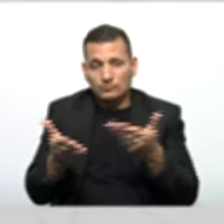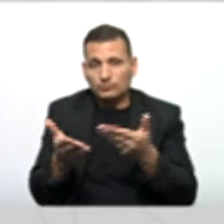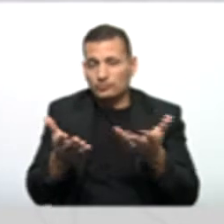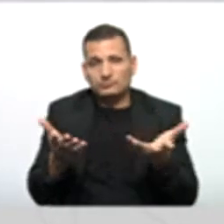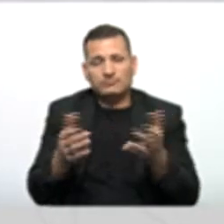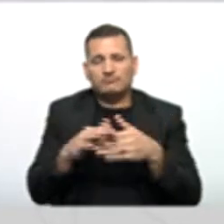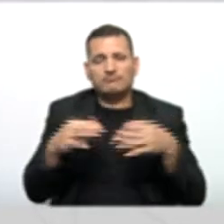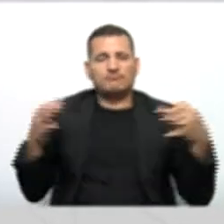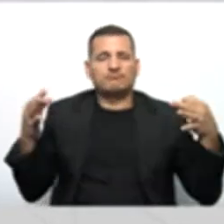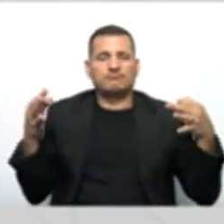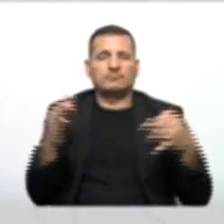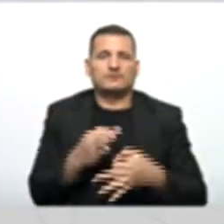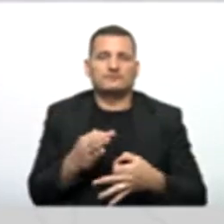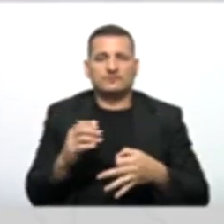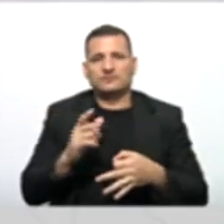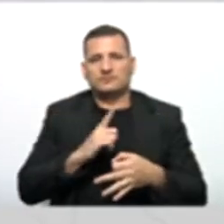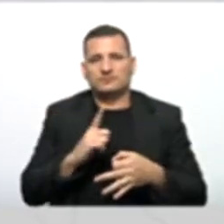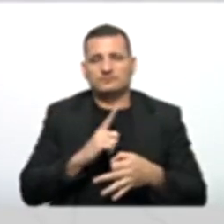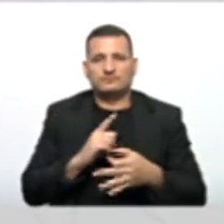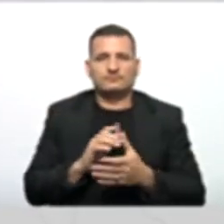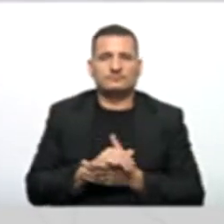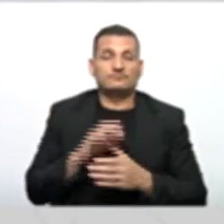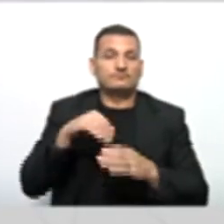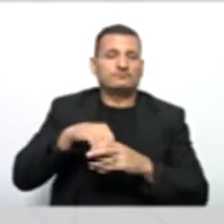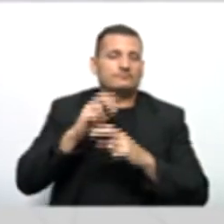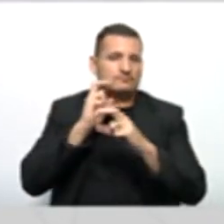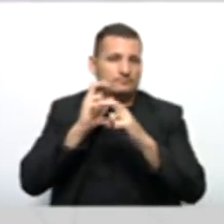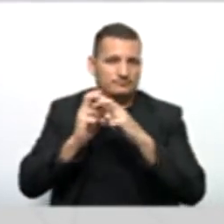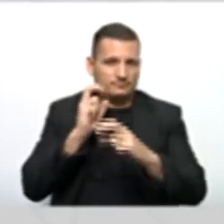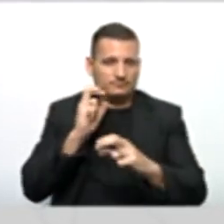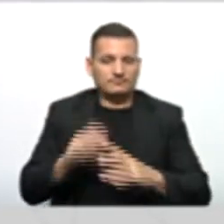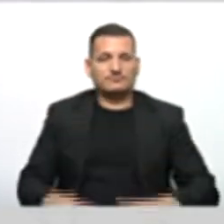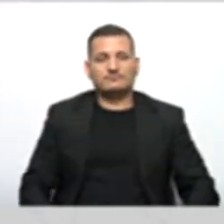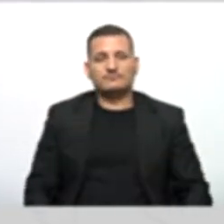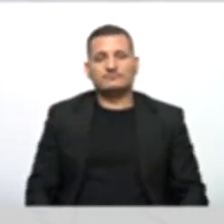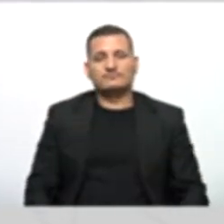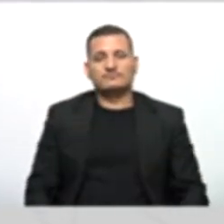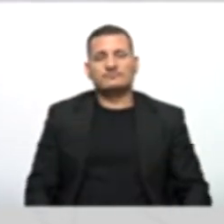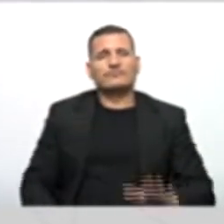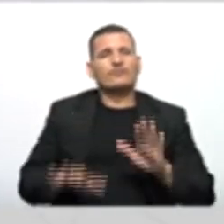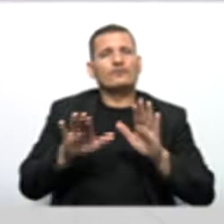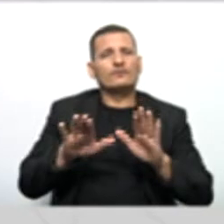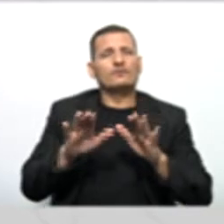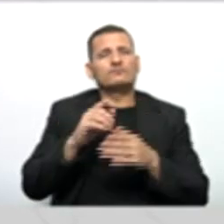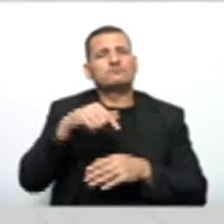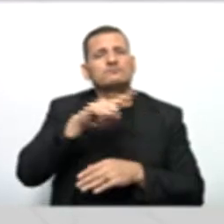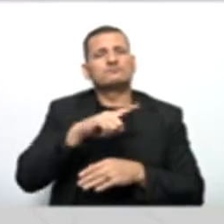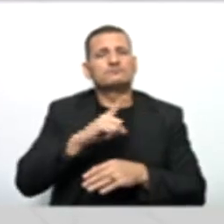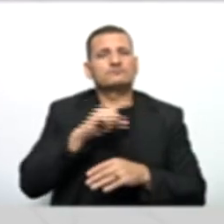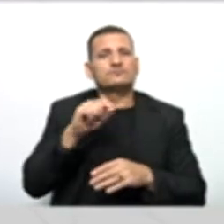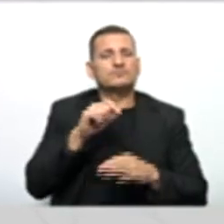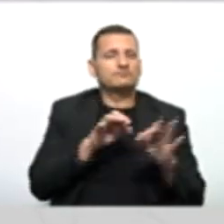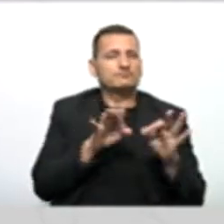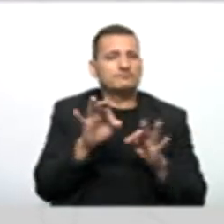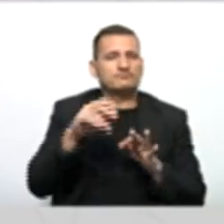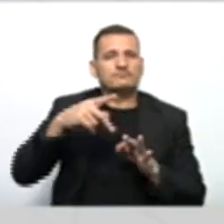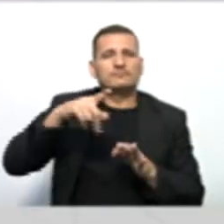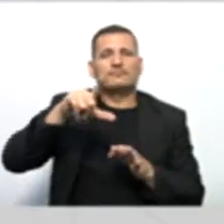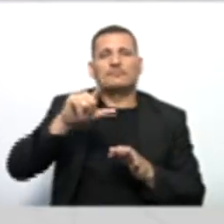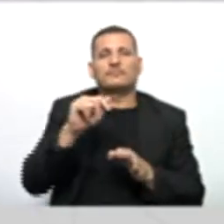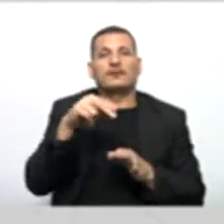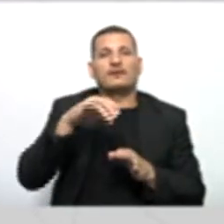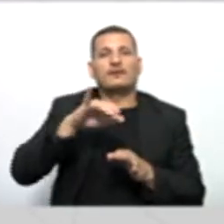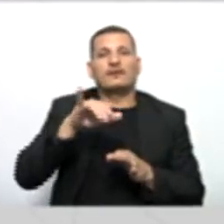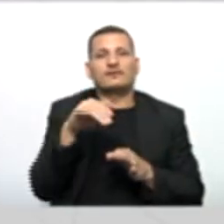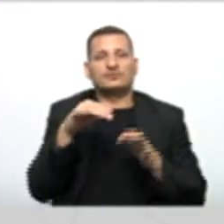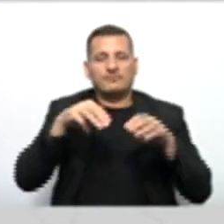consideradas perfeitas, né? Dentro da engenharia. Então, eles participaram de um planejamento, eles tiveram um objetivo,